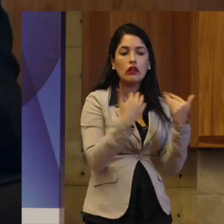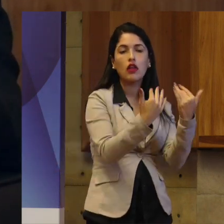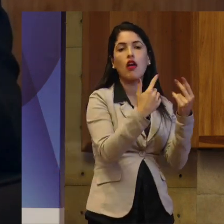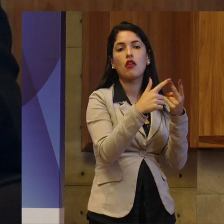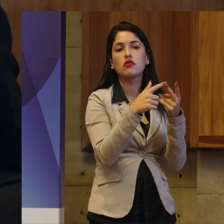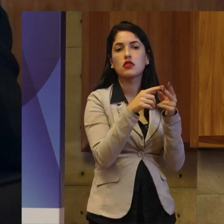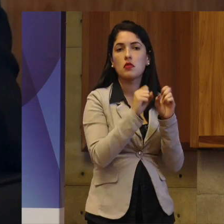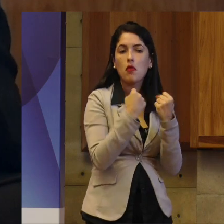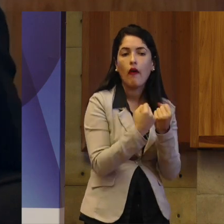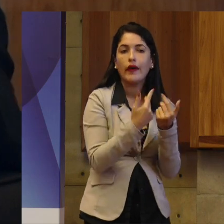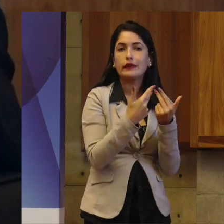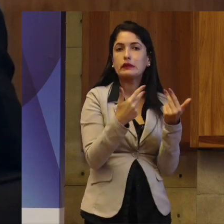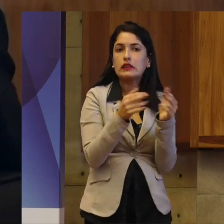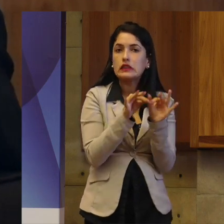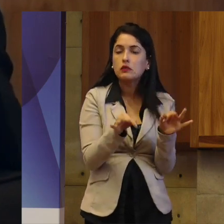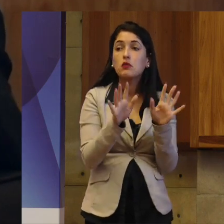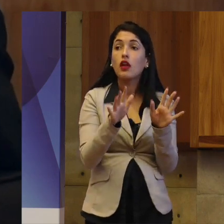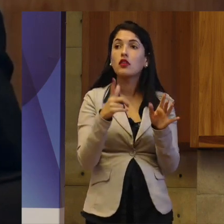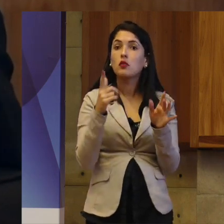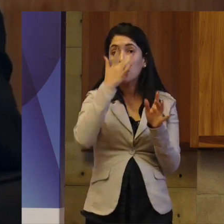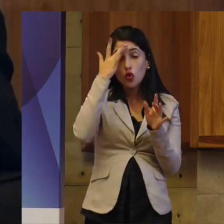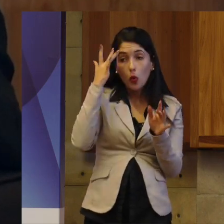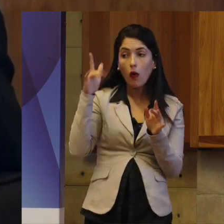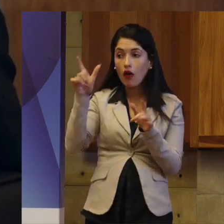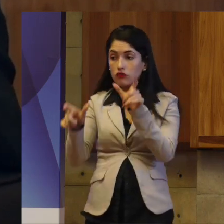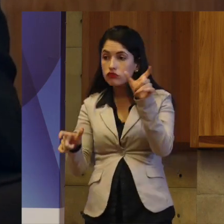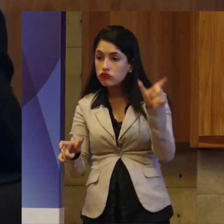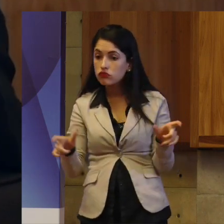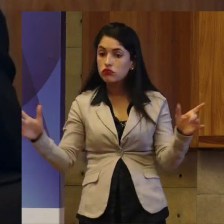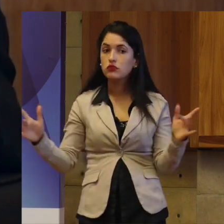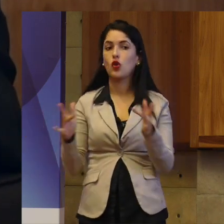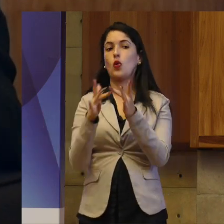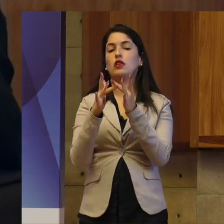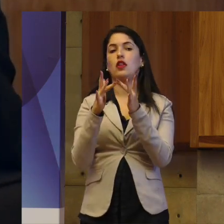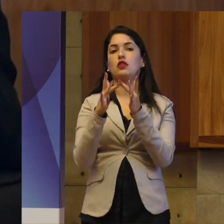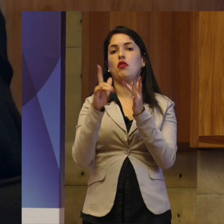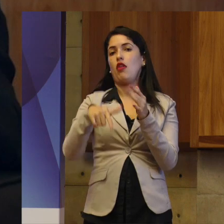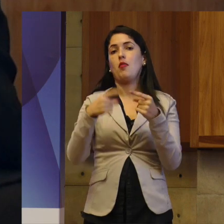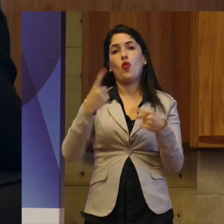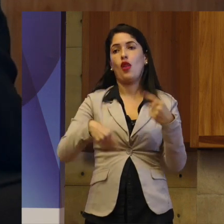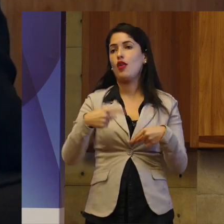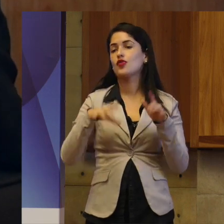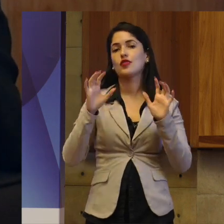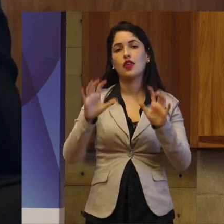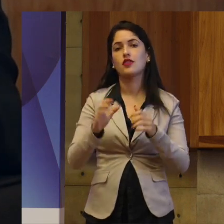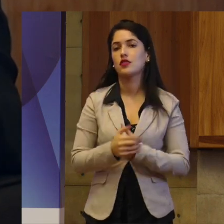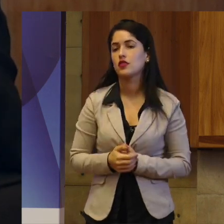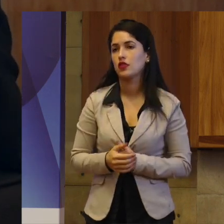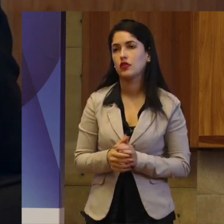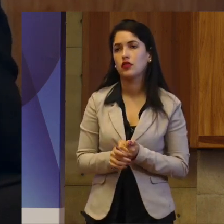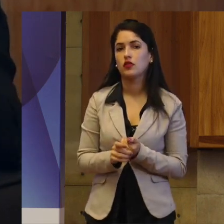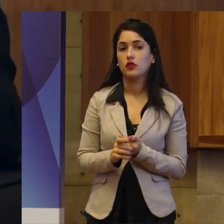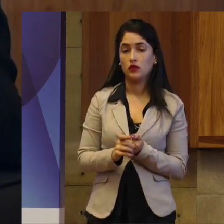mas isso permite colocar gente em contato com gente. E essa é a principal tarefa da política. De onde é que nasceu da política de